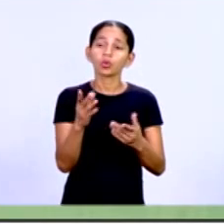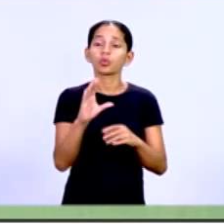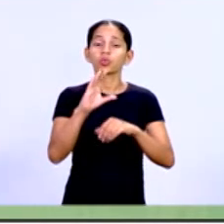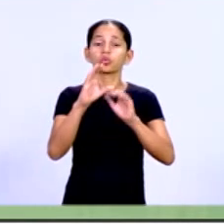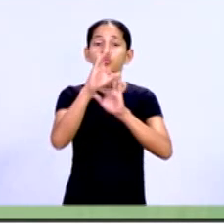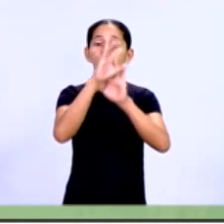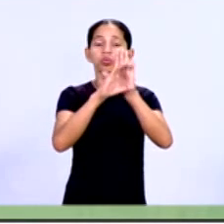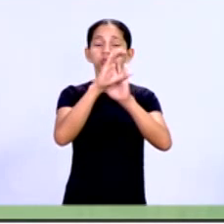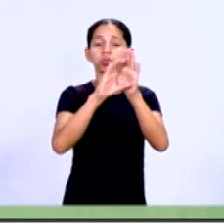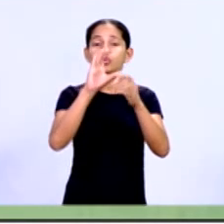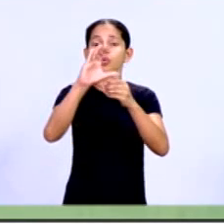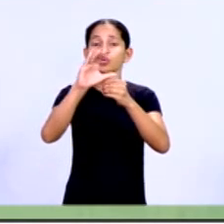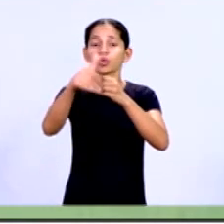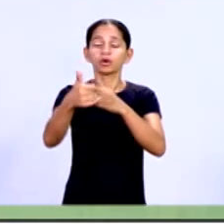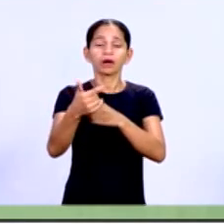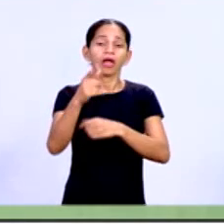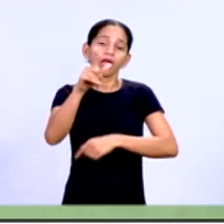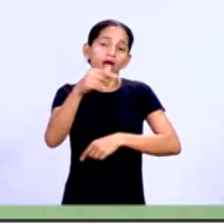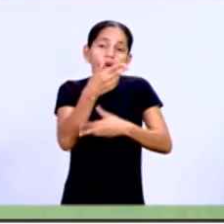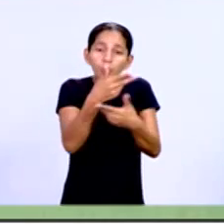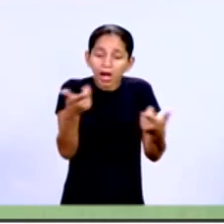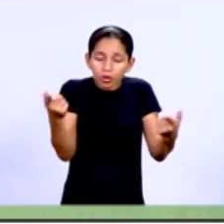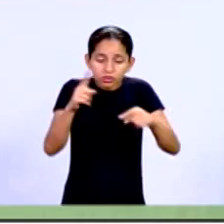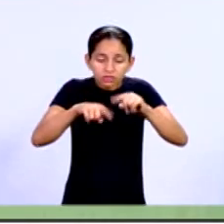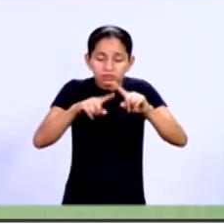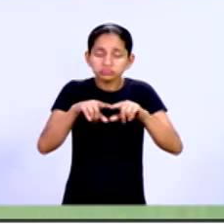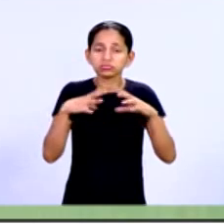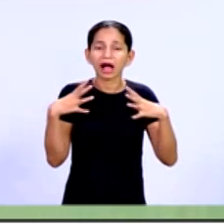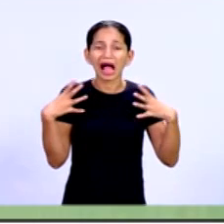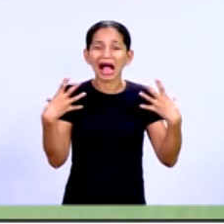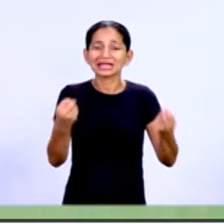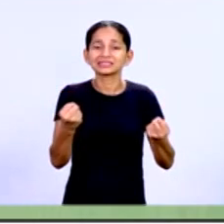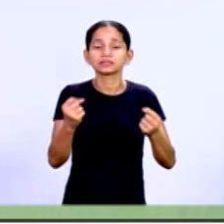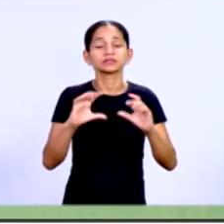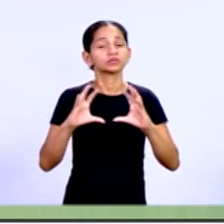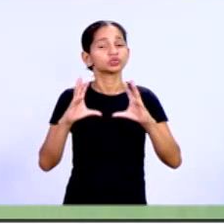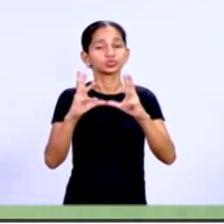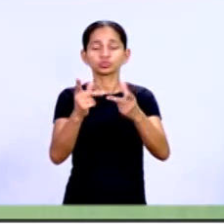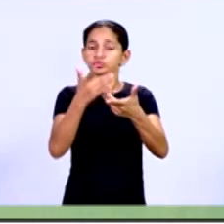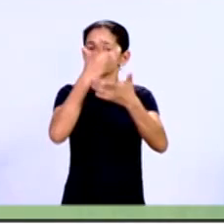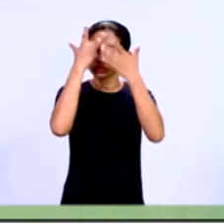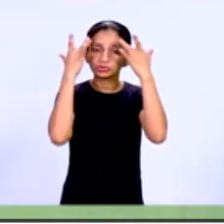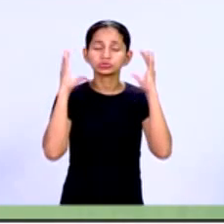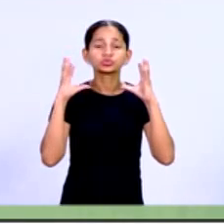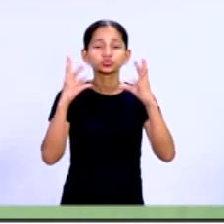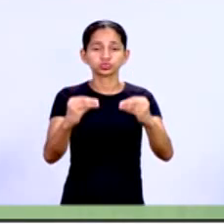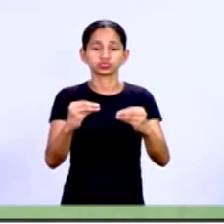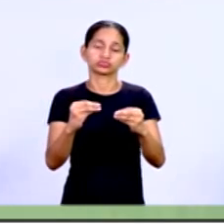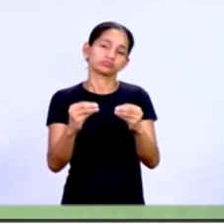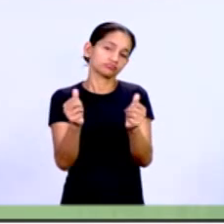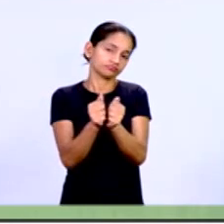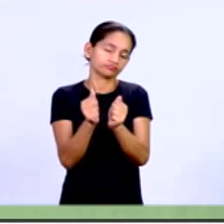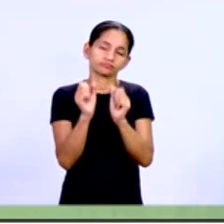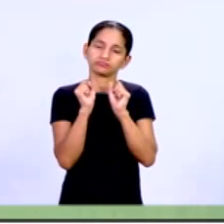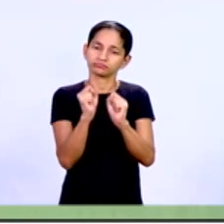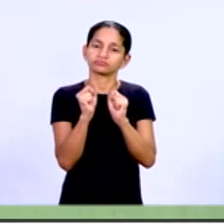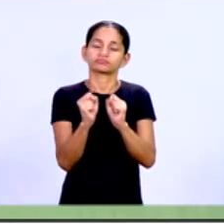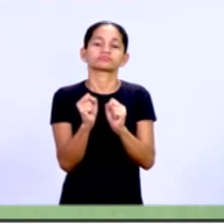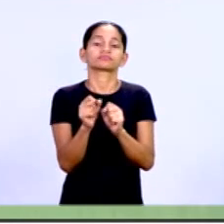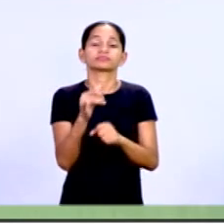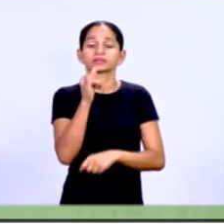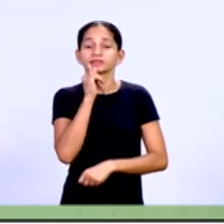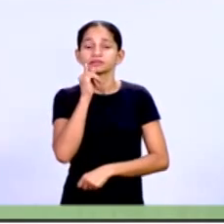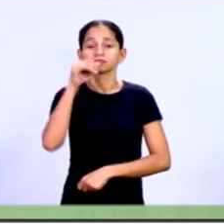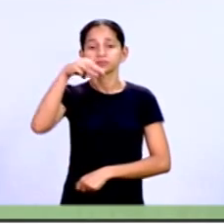é apenas uma mercadoria aceita mais facilmente que outras trocas. Evidentemente, a moeda ela tem